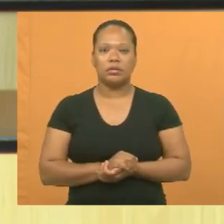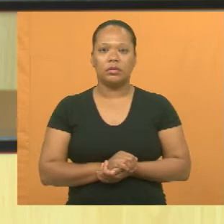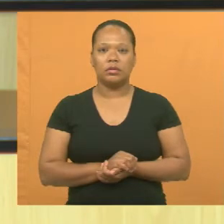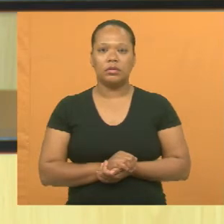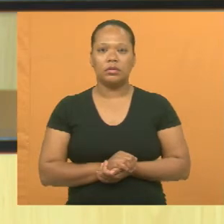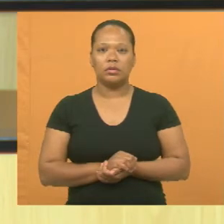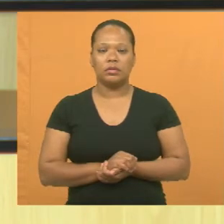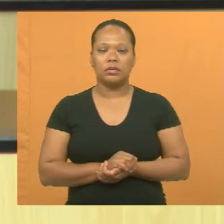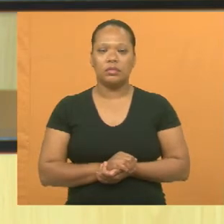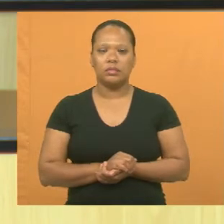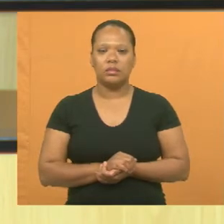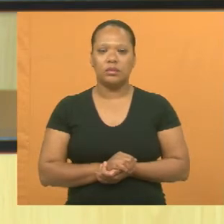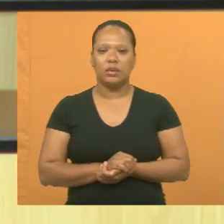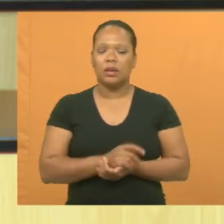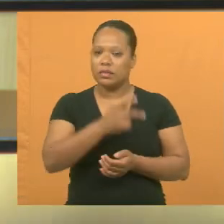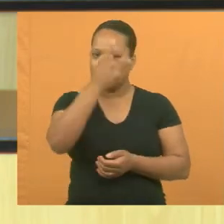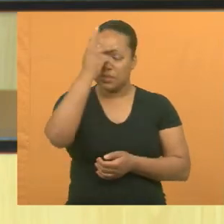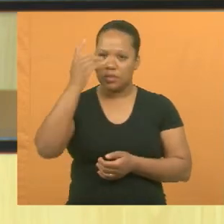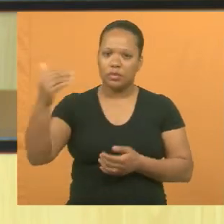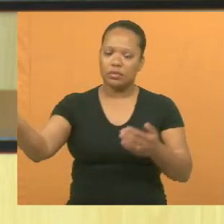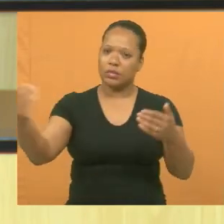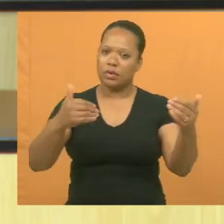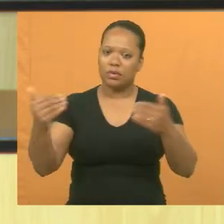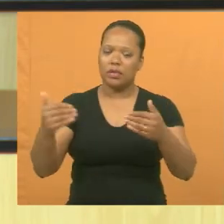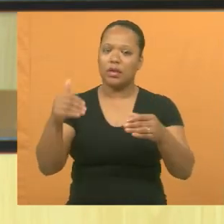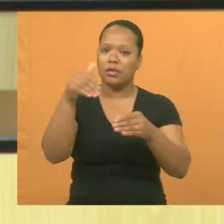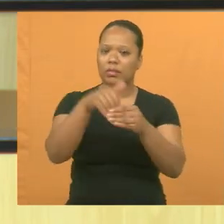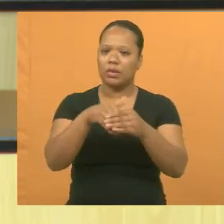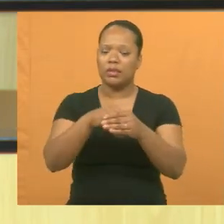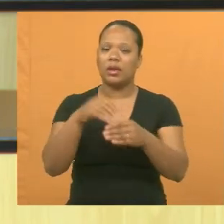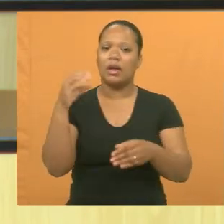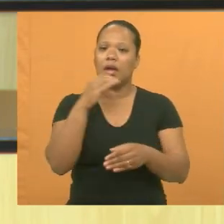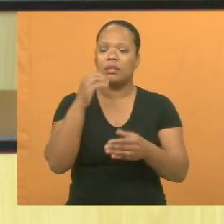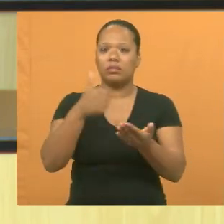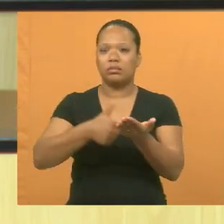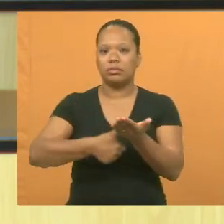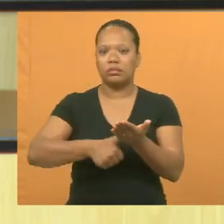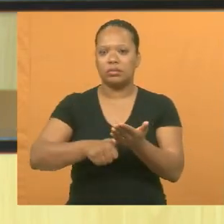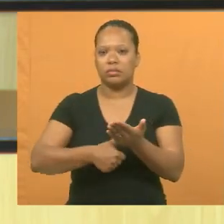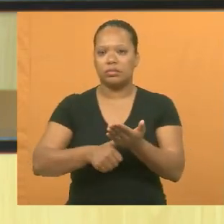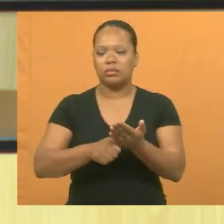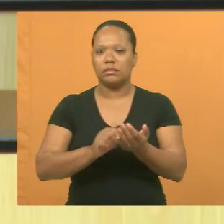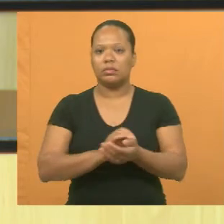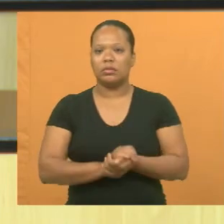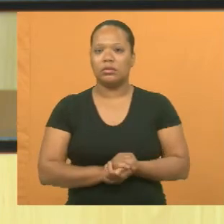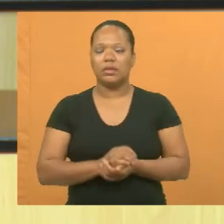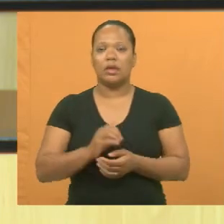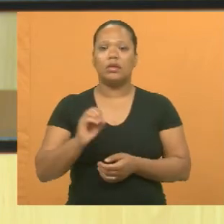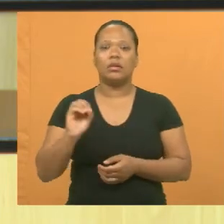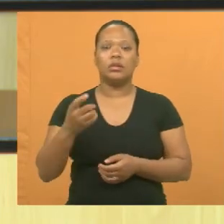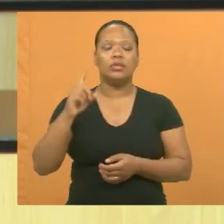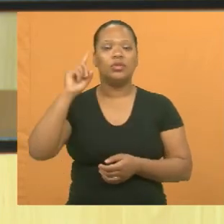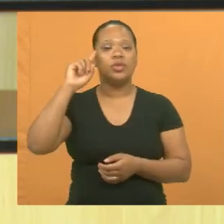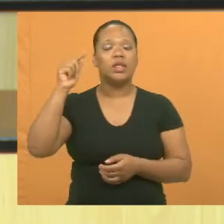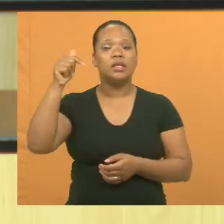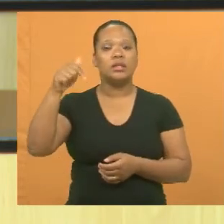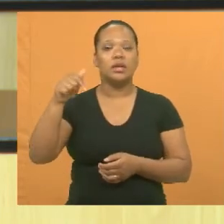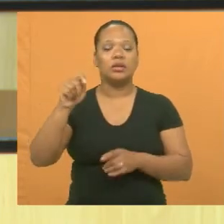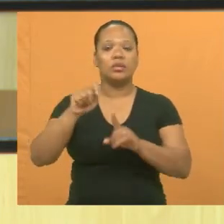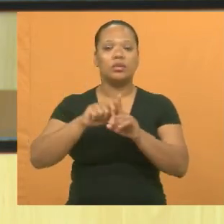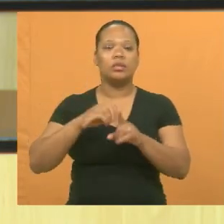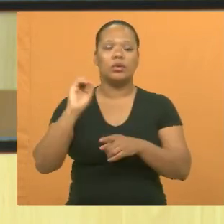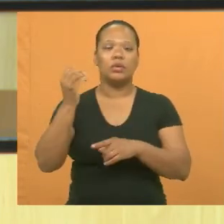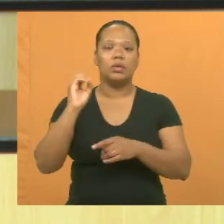tratamento com o eleitorado, não pode se ter por corriqueira a situação vivida no dia 7 de outubro,